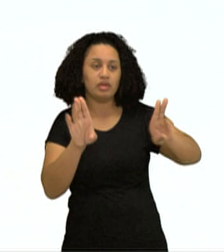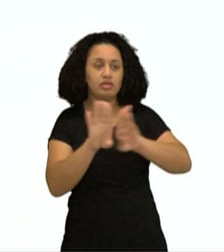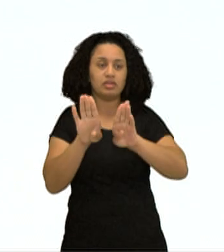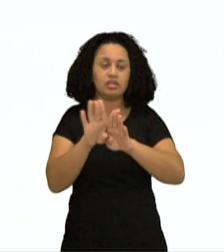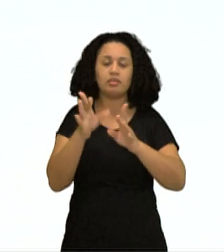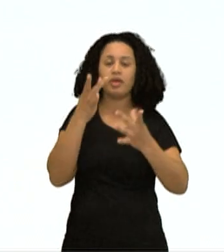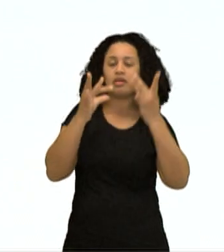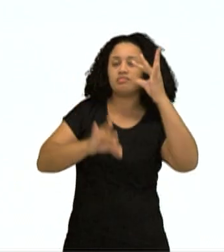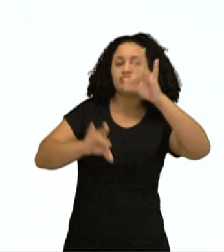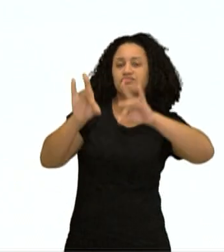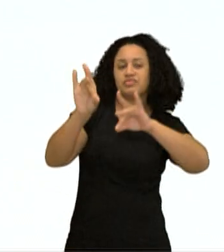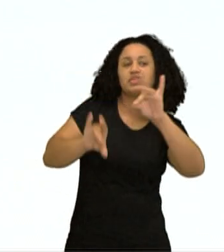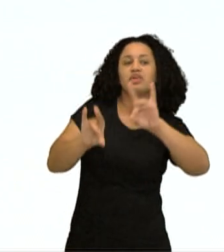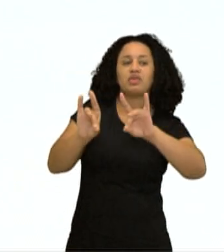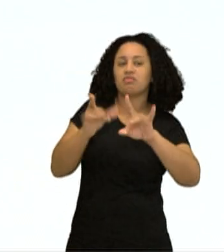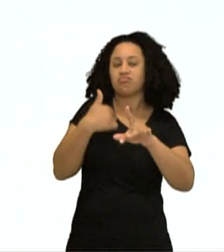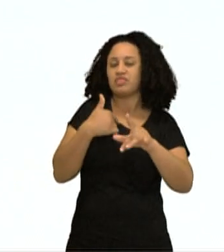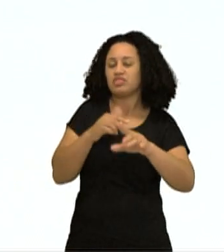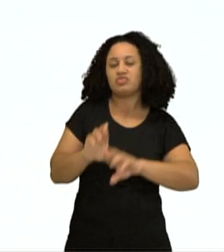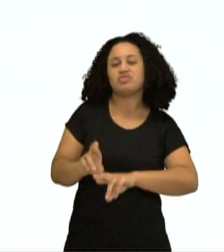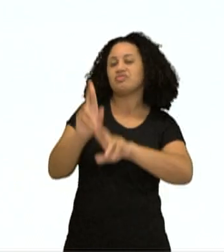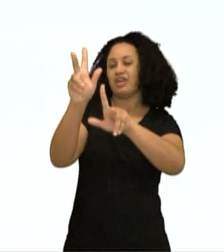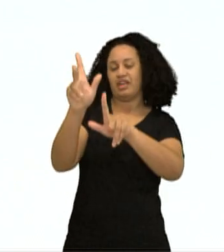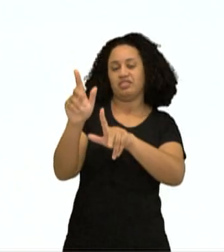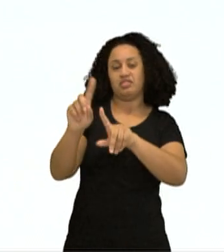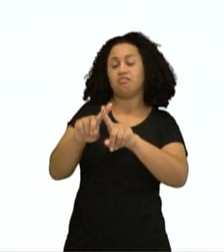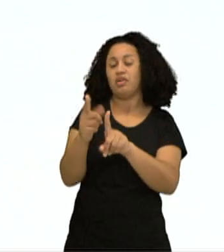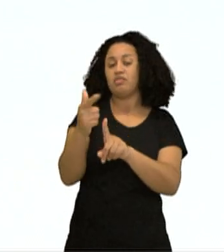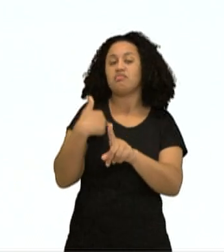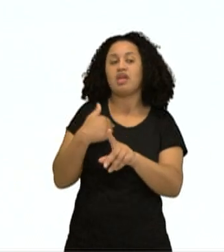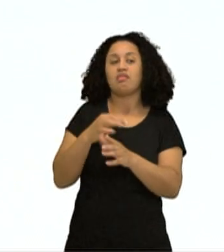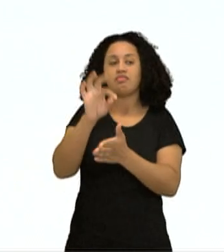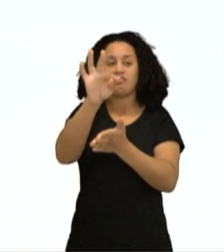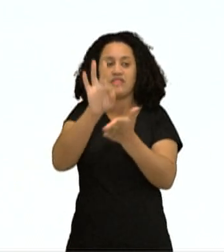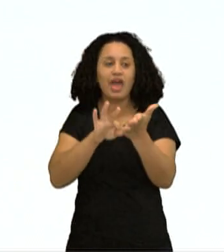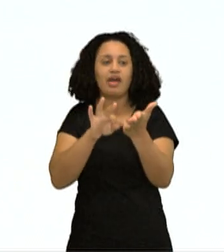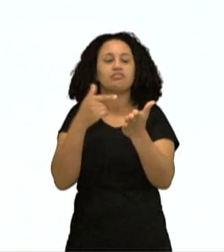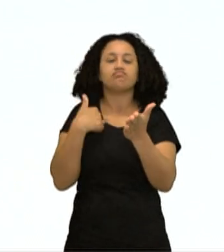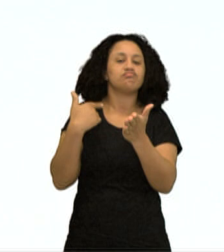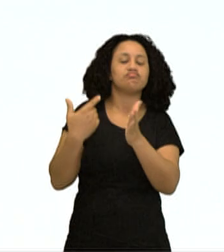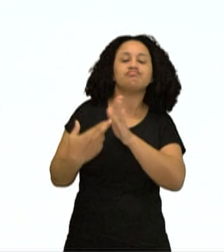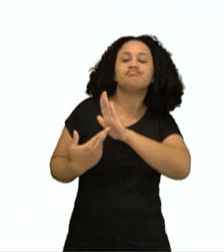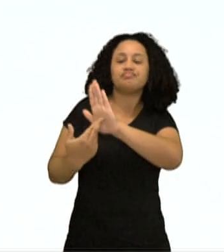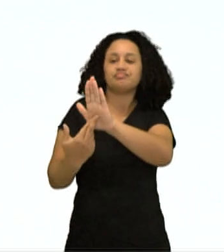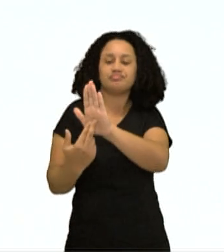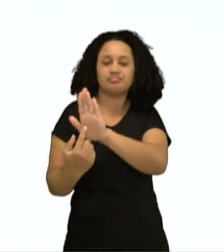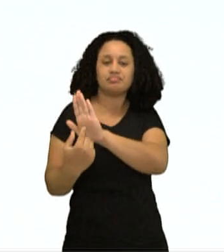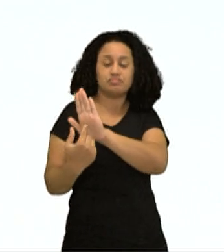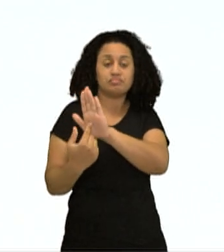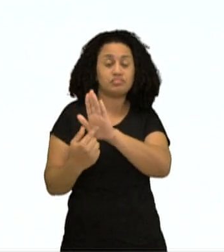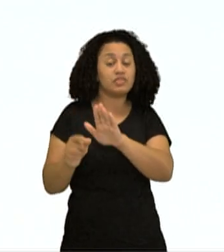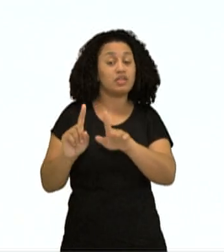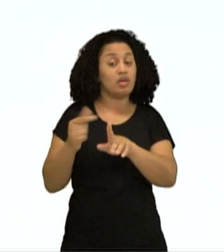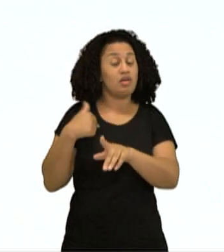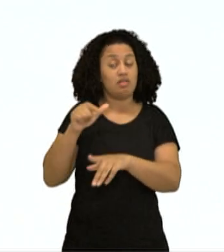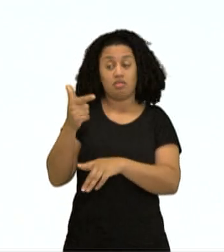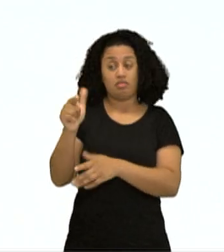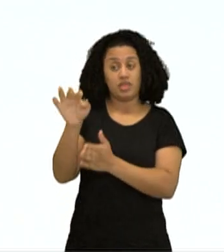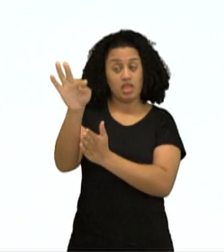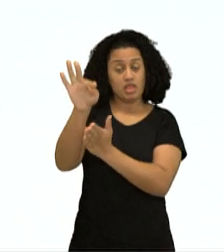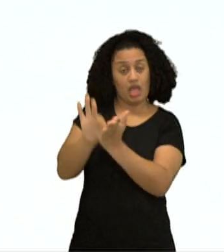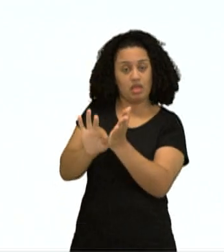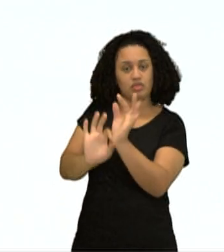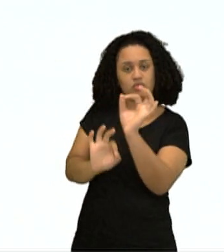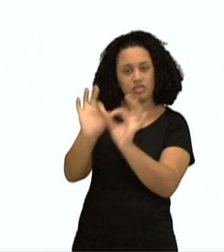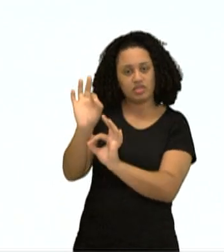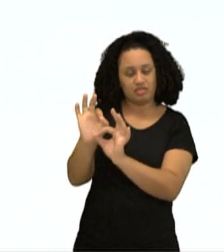teatro sui generis, único, singular, sem texto nem representação. Então não se esqueça, o happening não tem texto, não